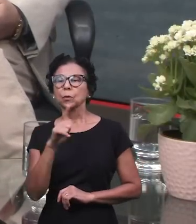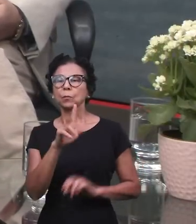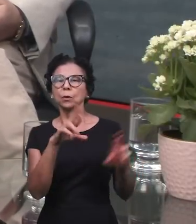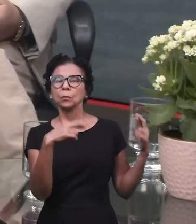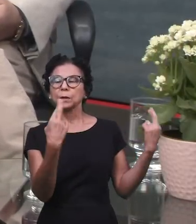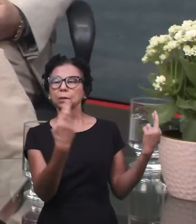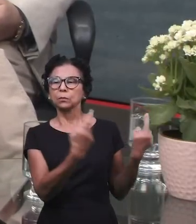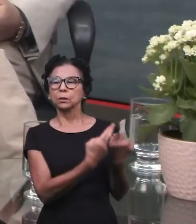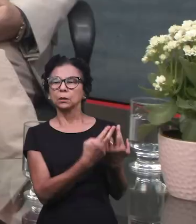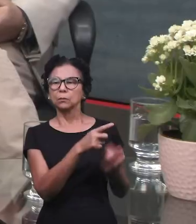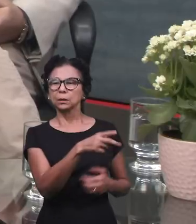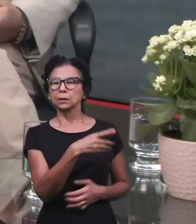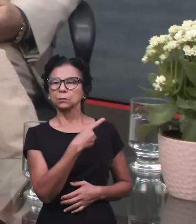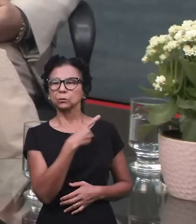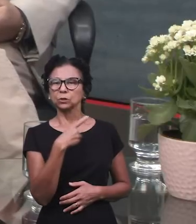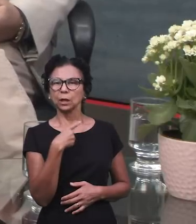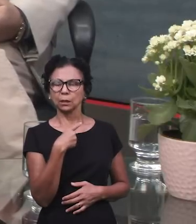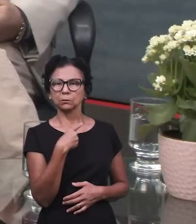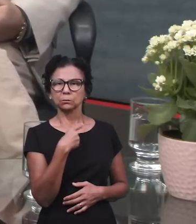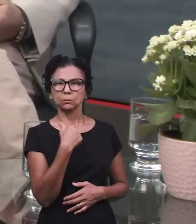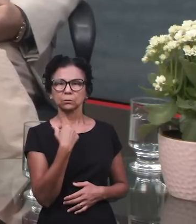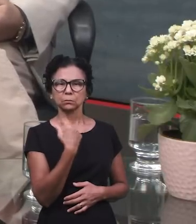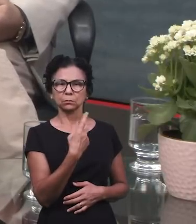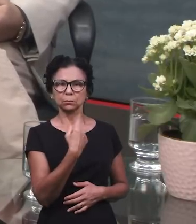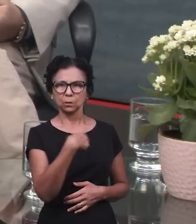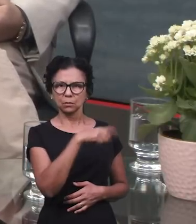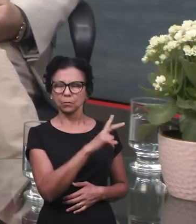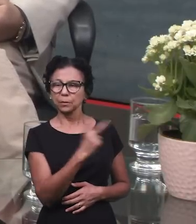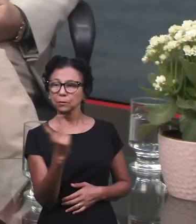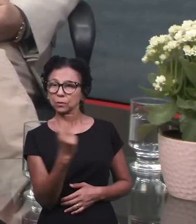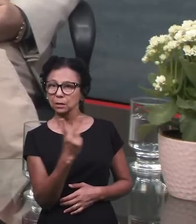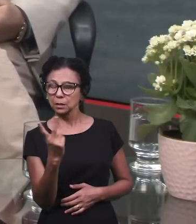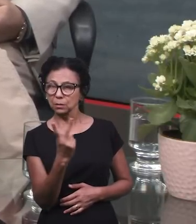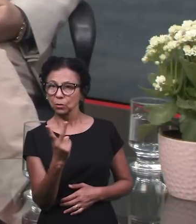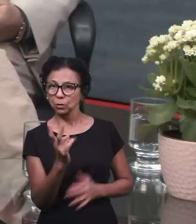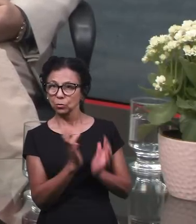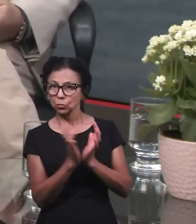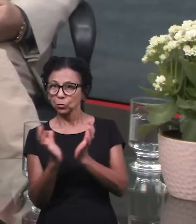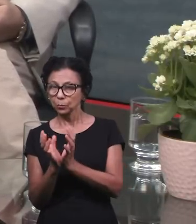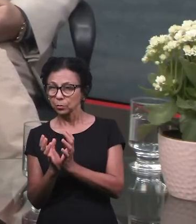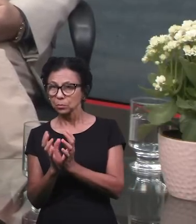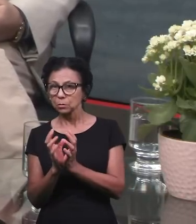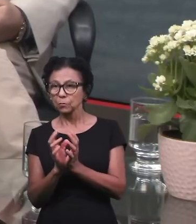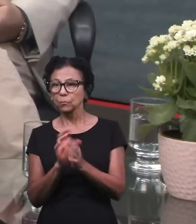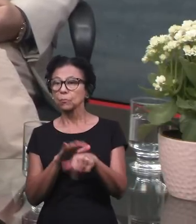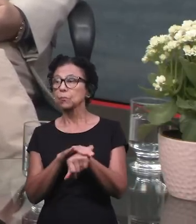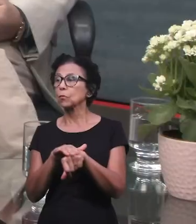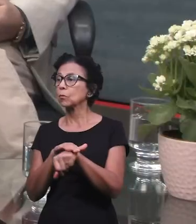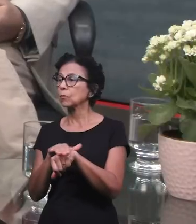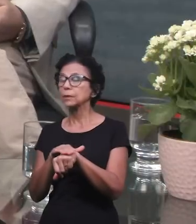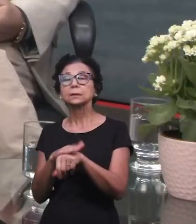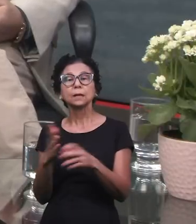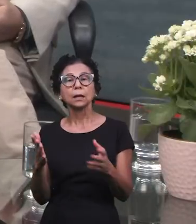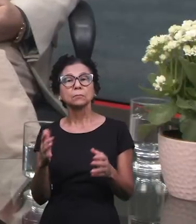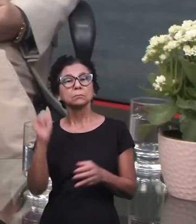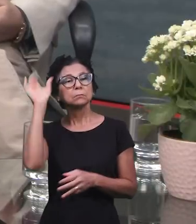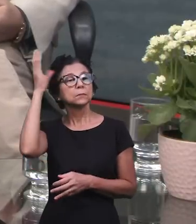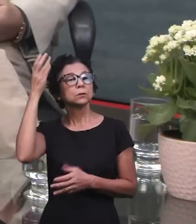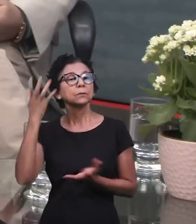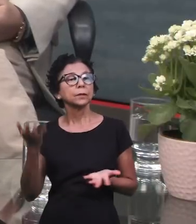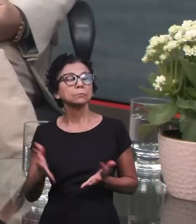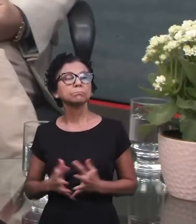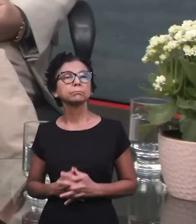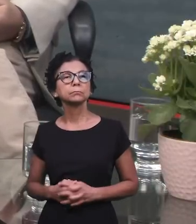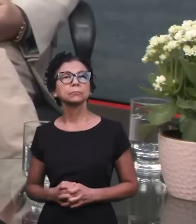diáconos, e vocês vão resolver entre vocês. Vão conversar, vão colocar tudo em ordem, a gente só vem orar por vocês. E